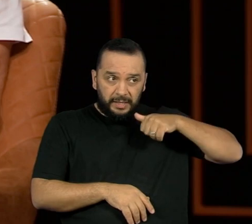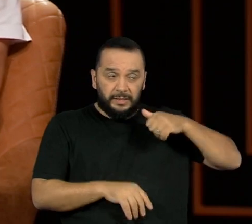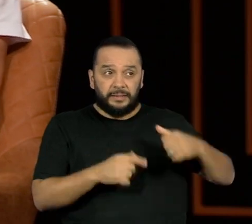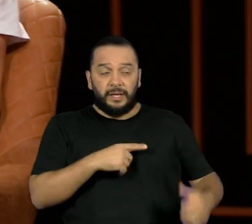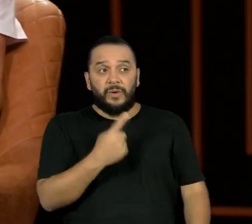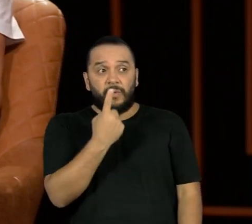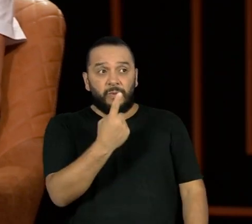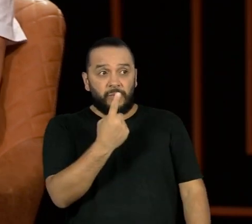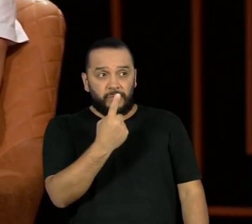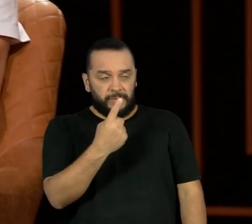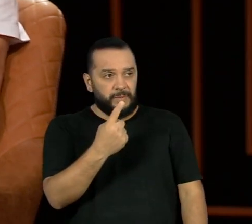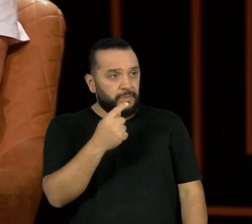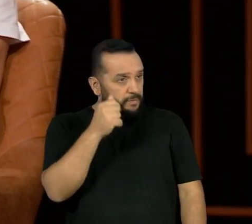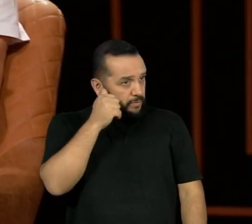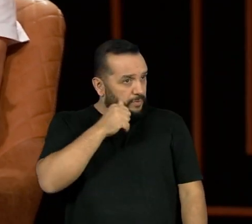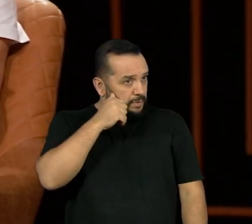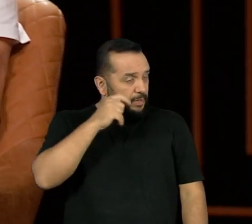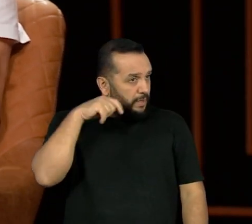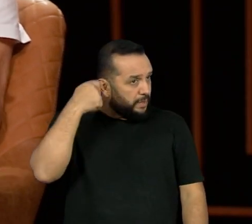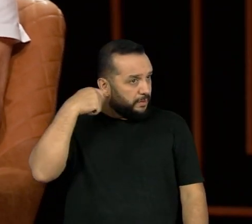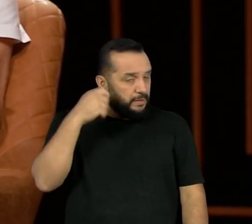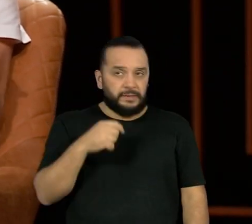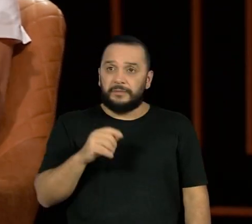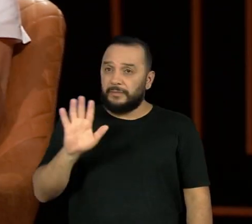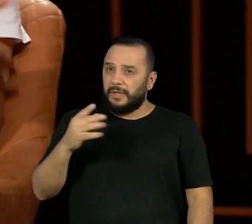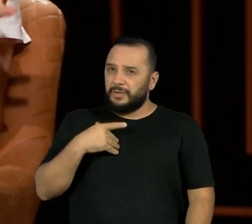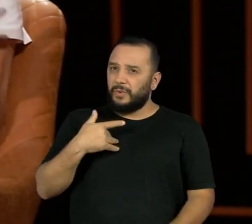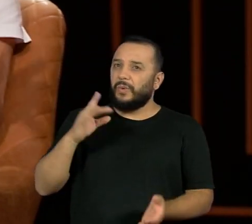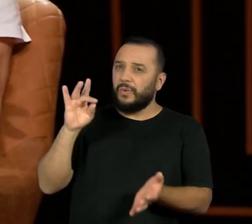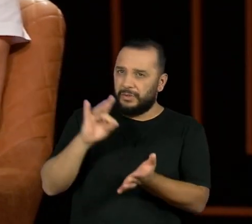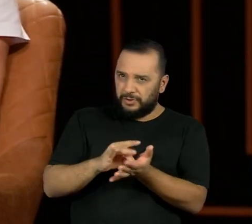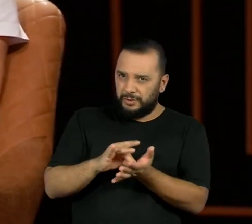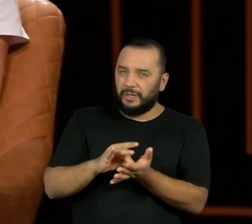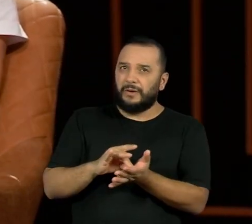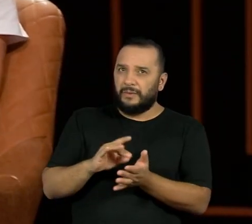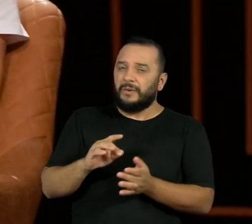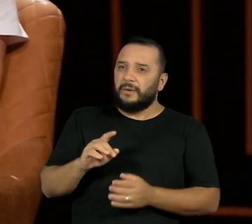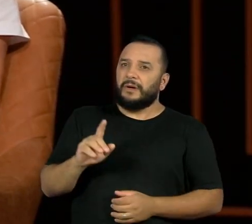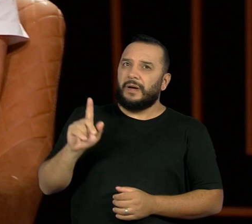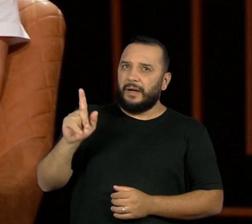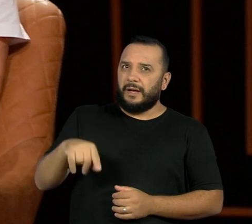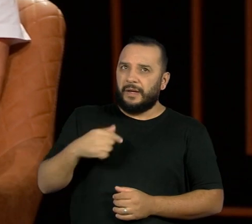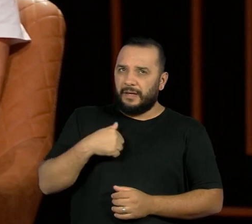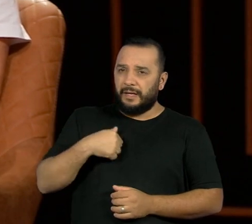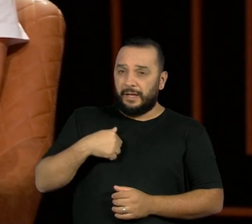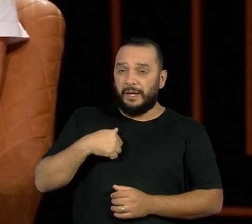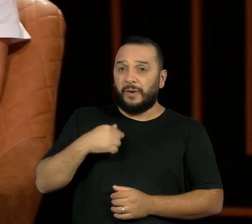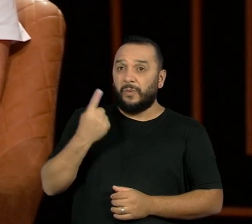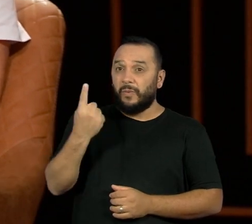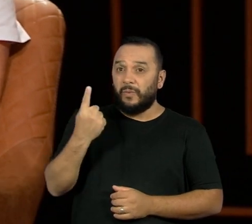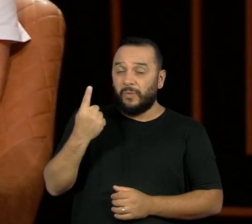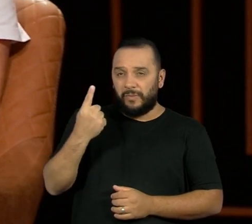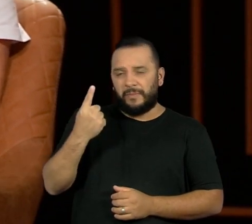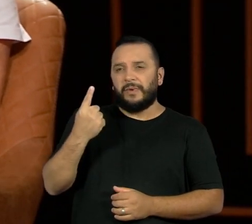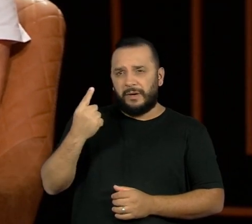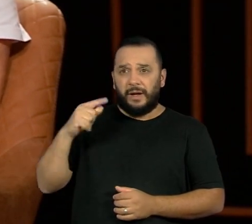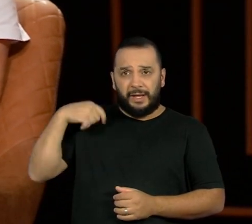eu quis. O original da peça, a atriz interpreta 9 personagens. Um